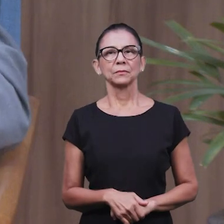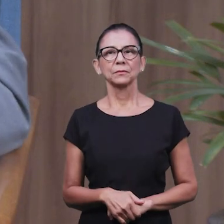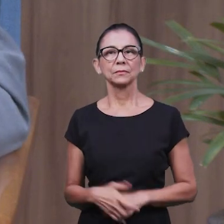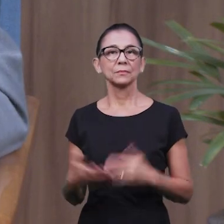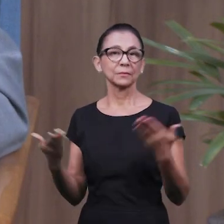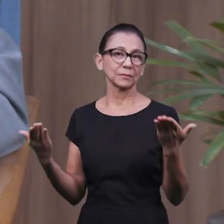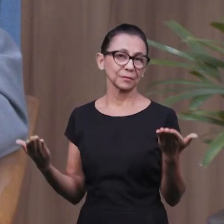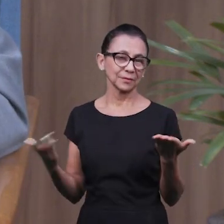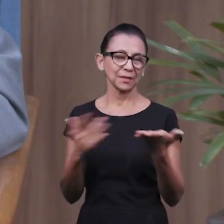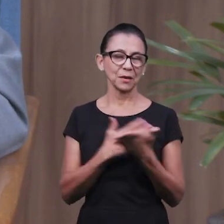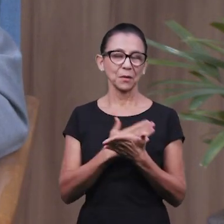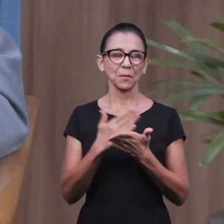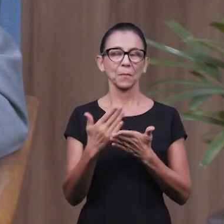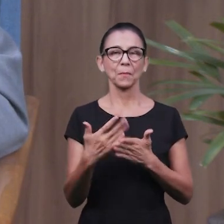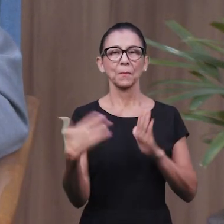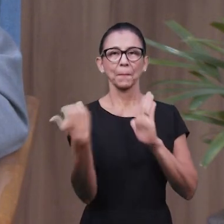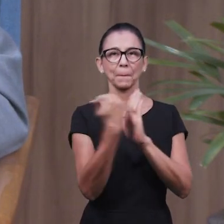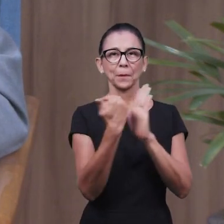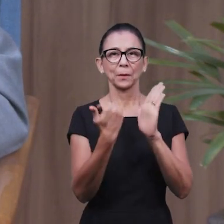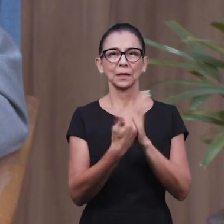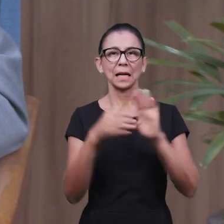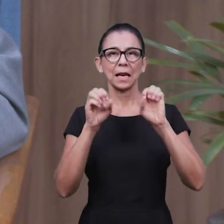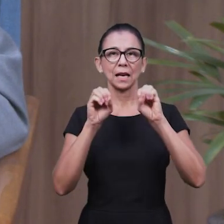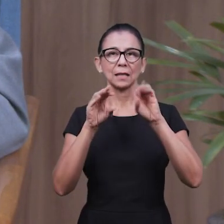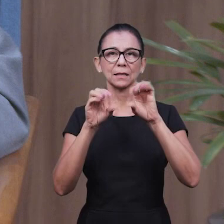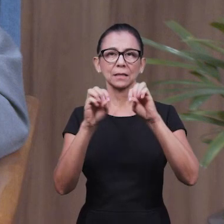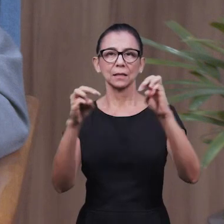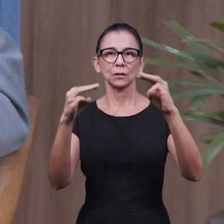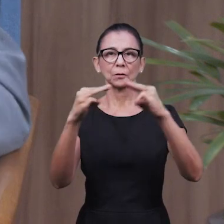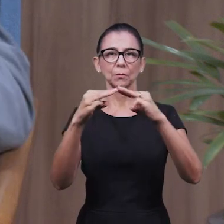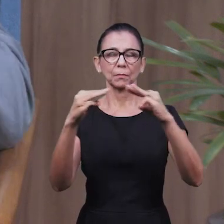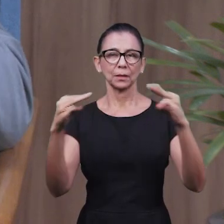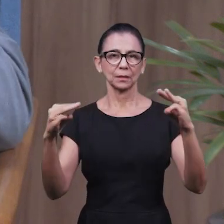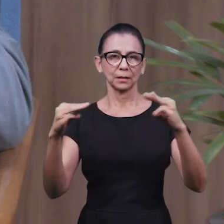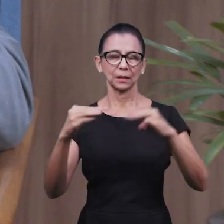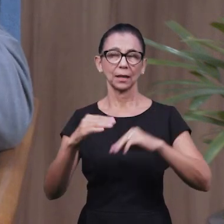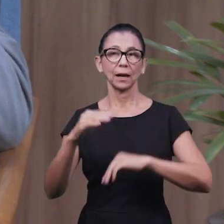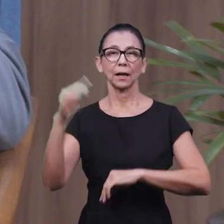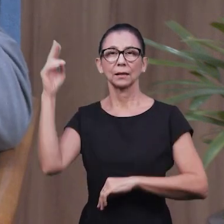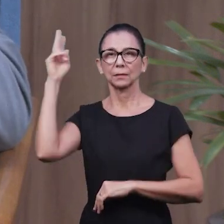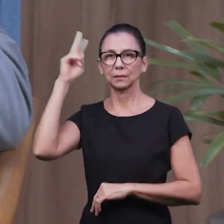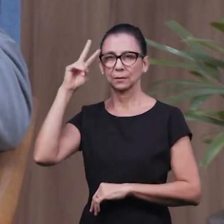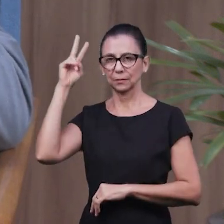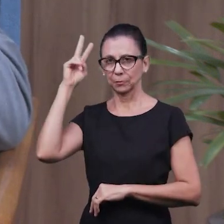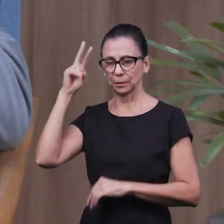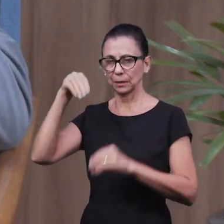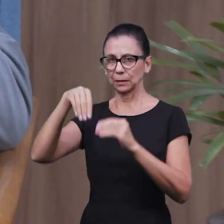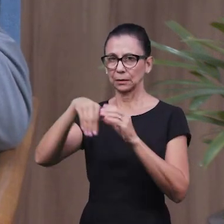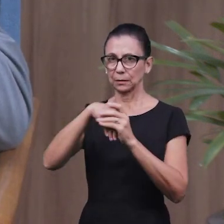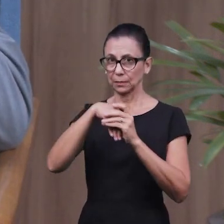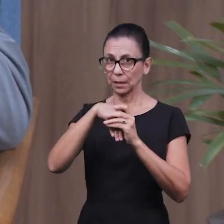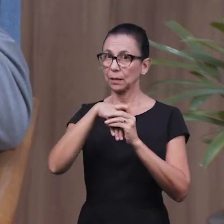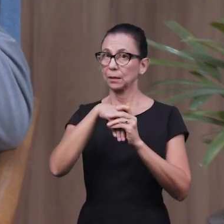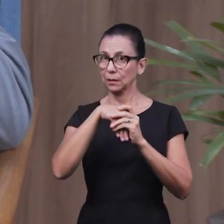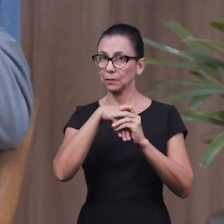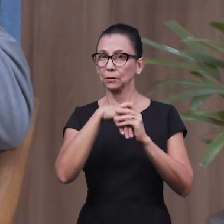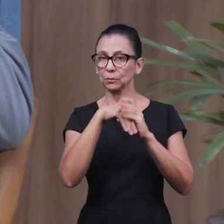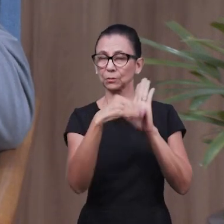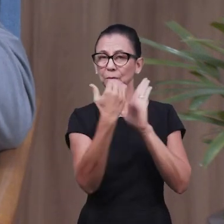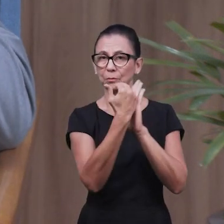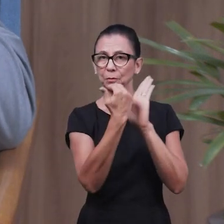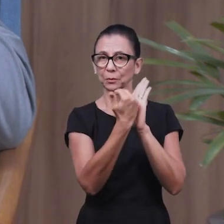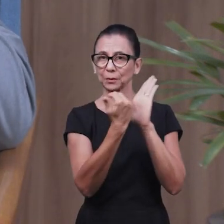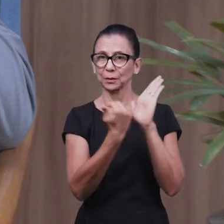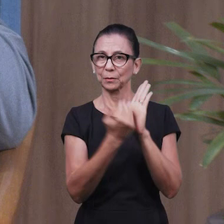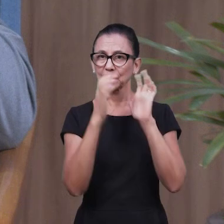E a gente agora começa o quadro Lições do Manaim e eu quero lembrar que neste quadro, dentro do programa Anunciando o Evangelho